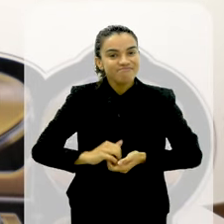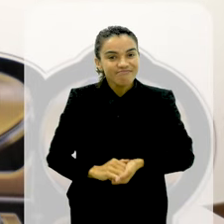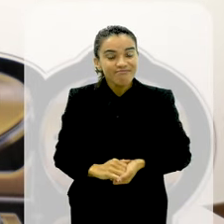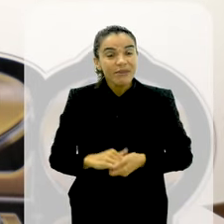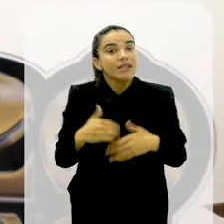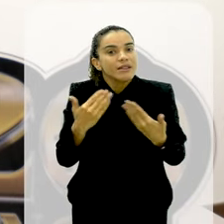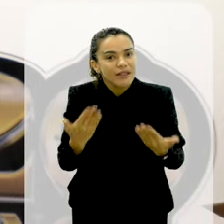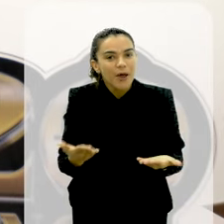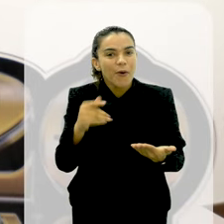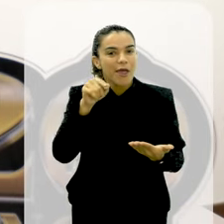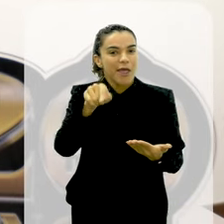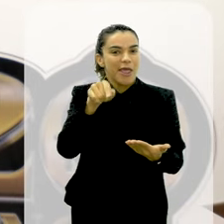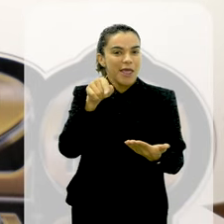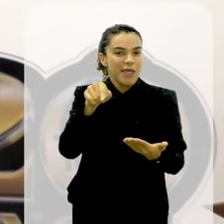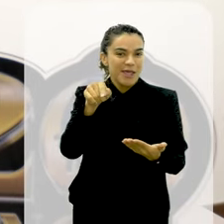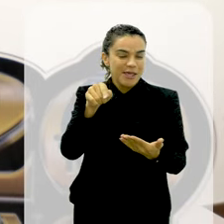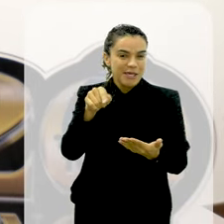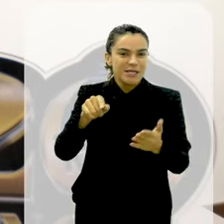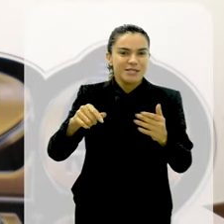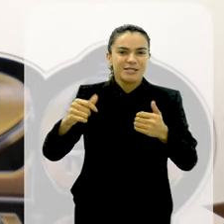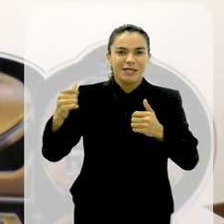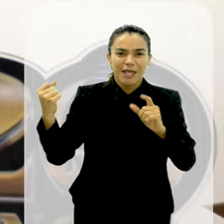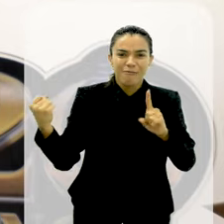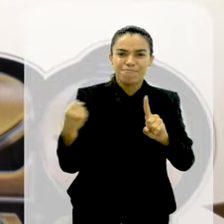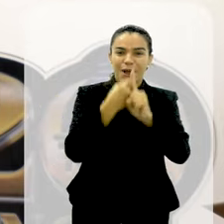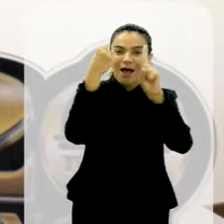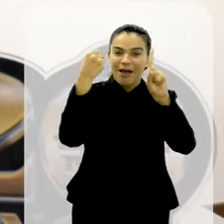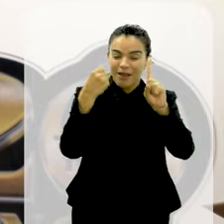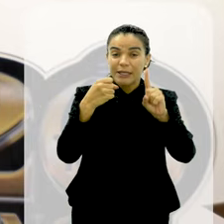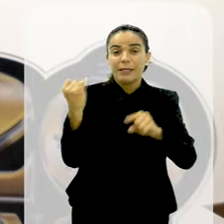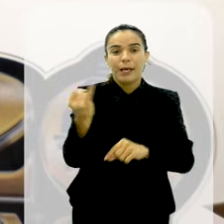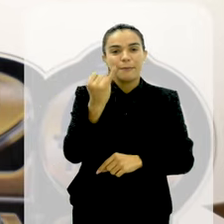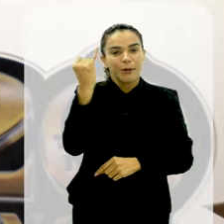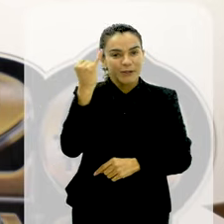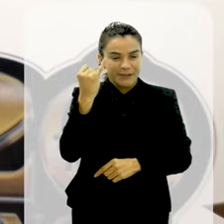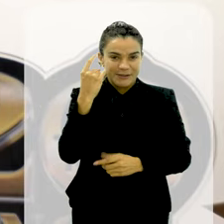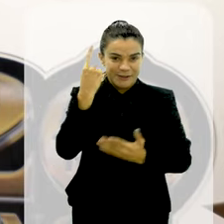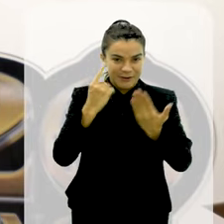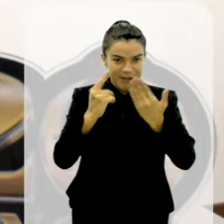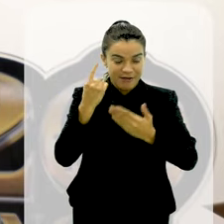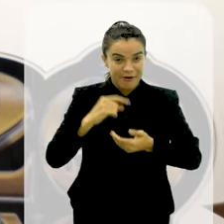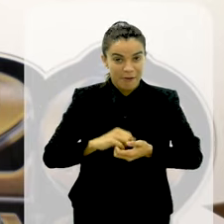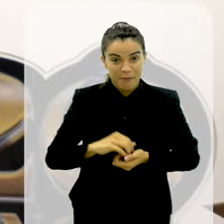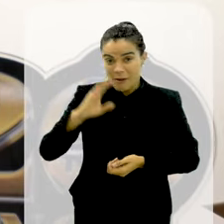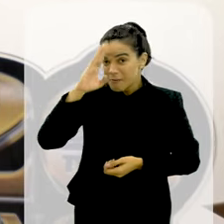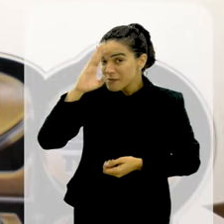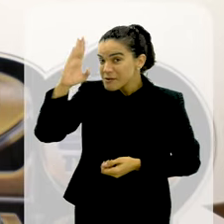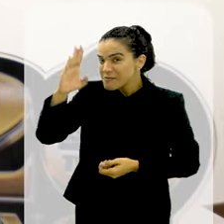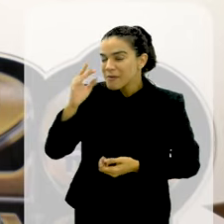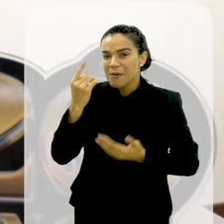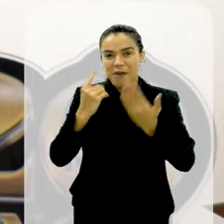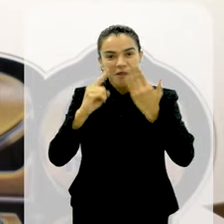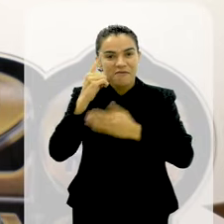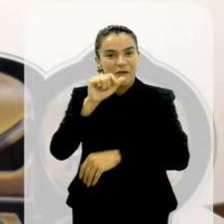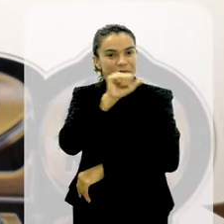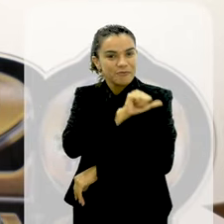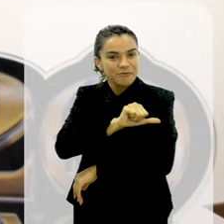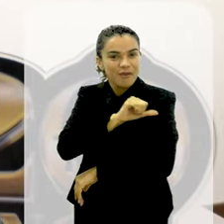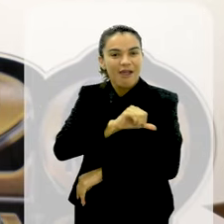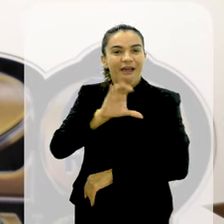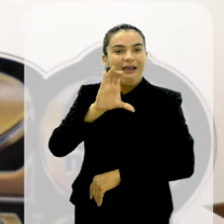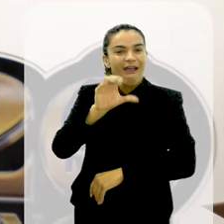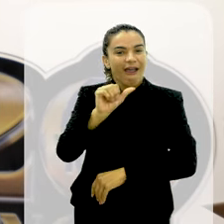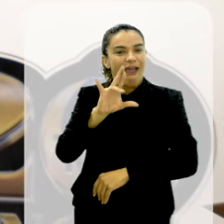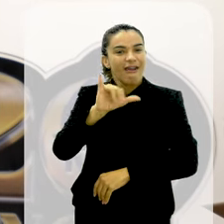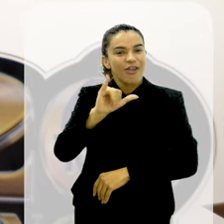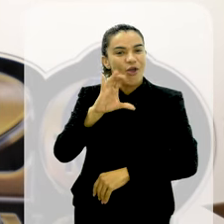maneira suave. Então, eu acho que essa é o grande legado e a grande importância do carnaval, principalmente o carnaval carioca, que é